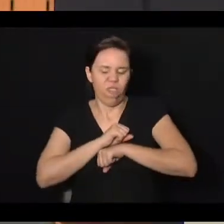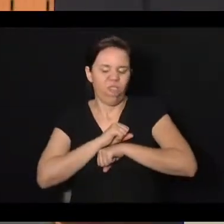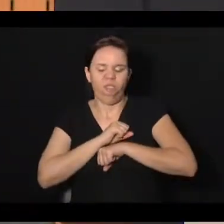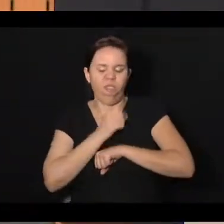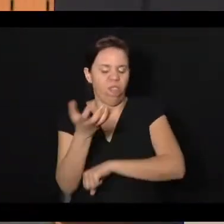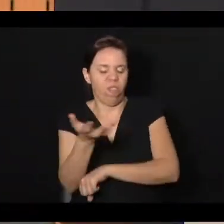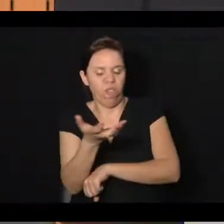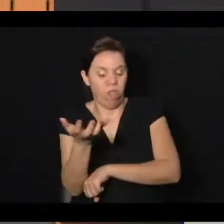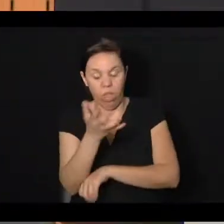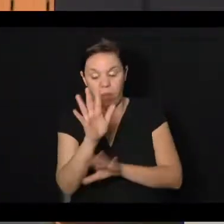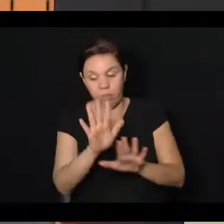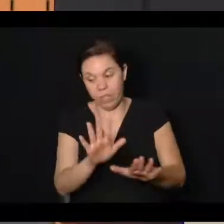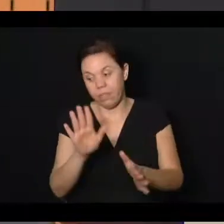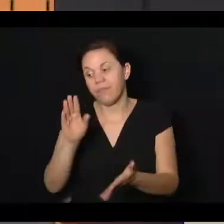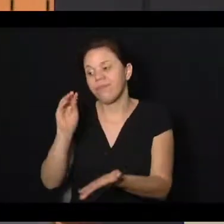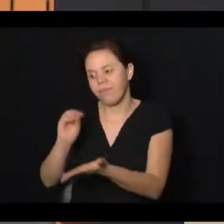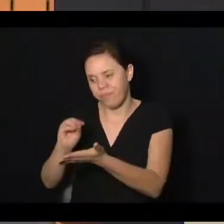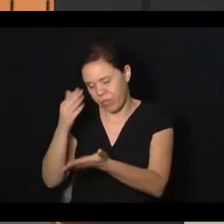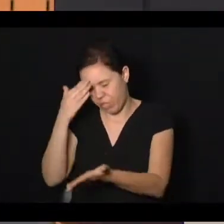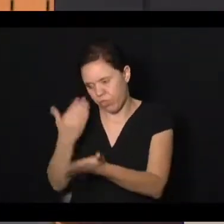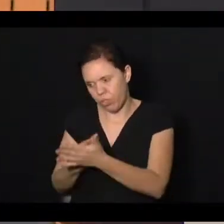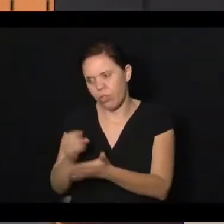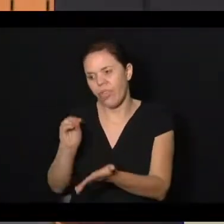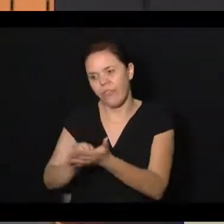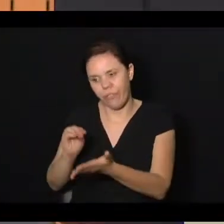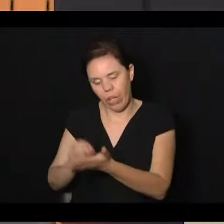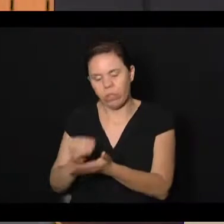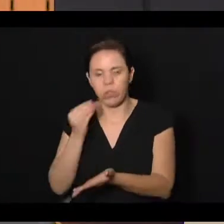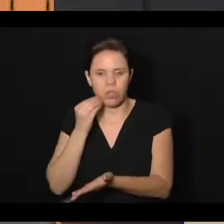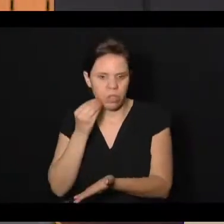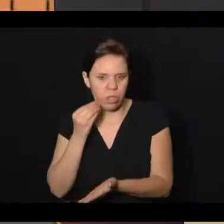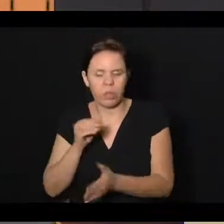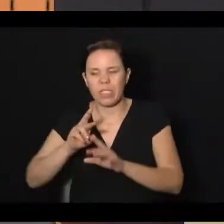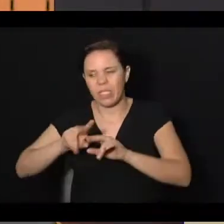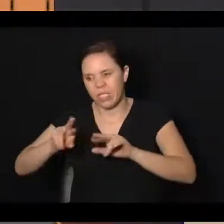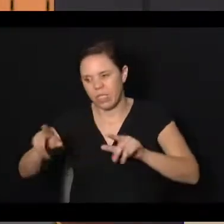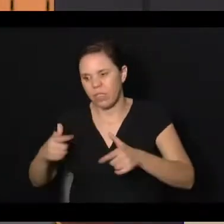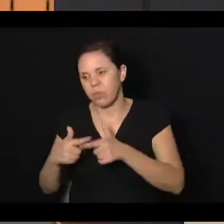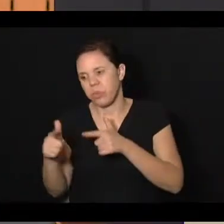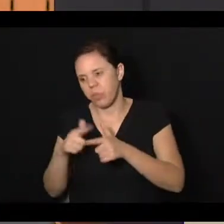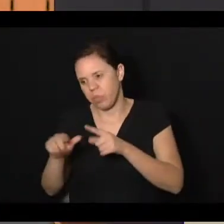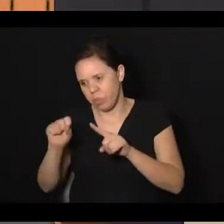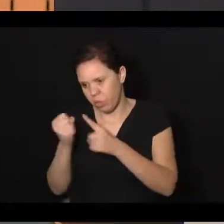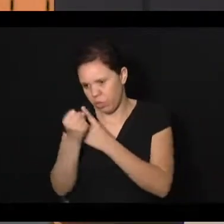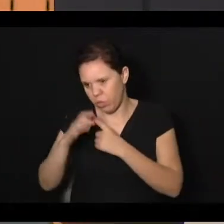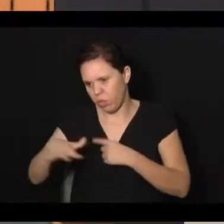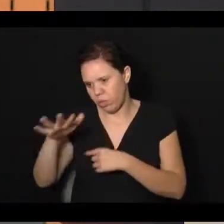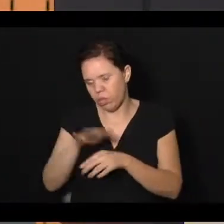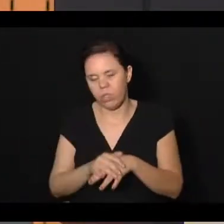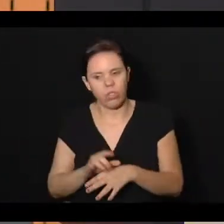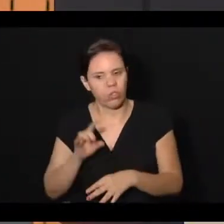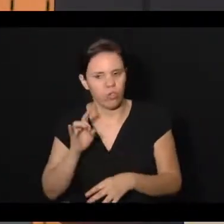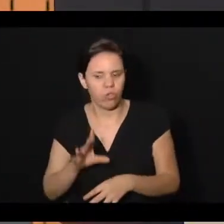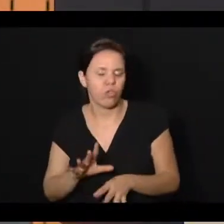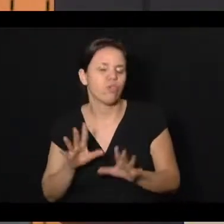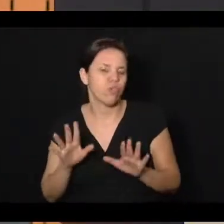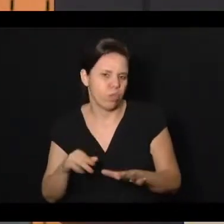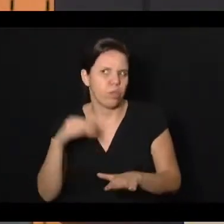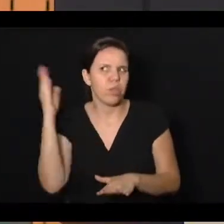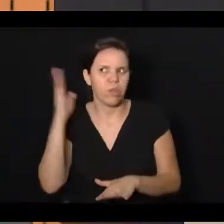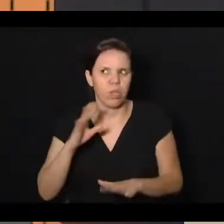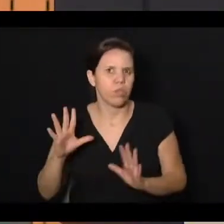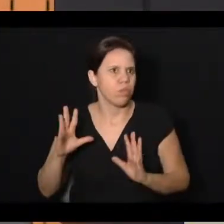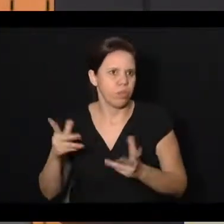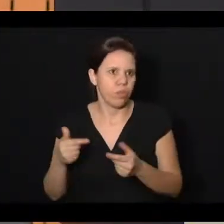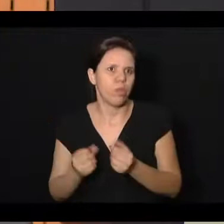que falta de oportunidades e tem uma série de coisas dentro da sociedade não digo nem nível de nível de brasil